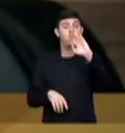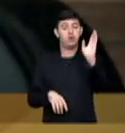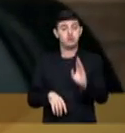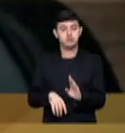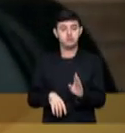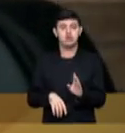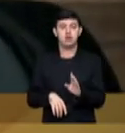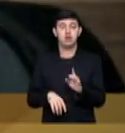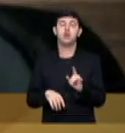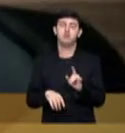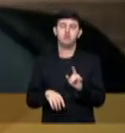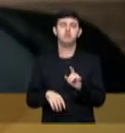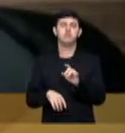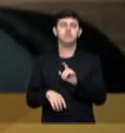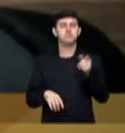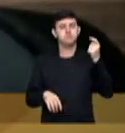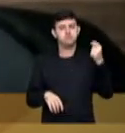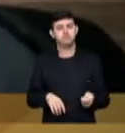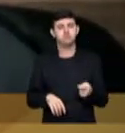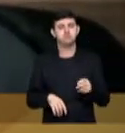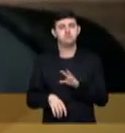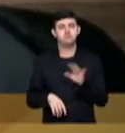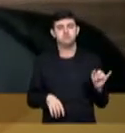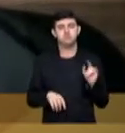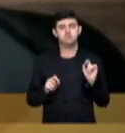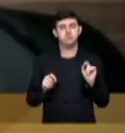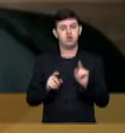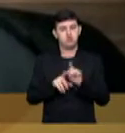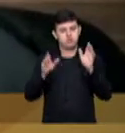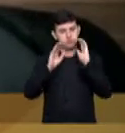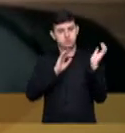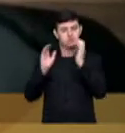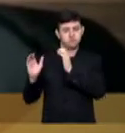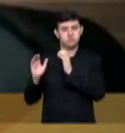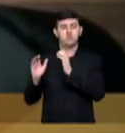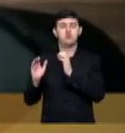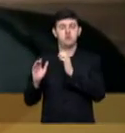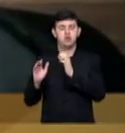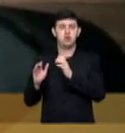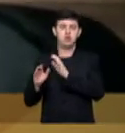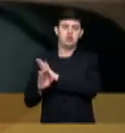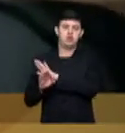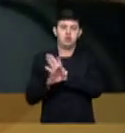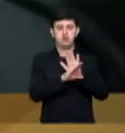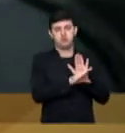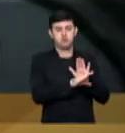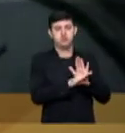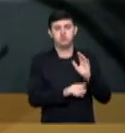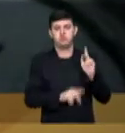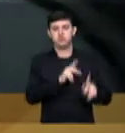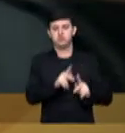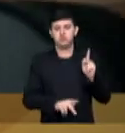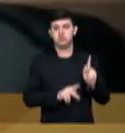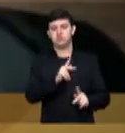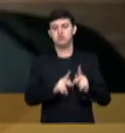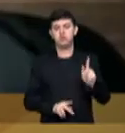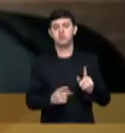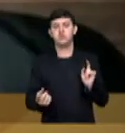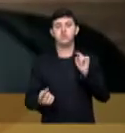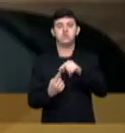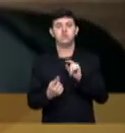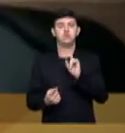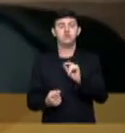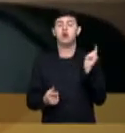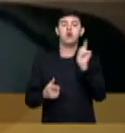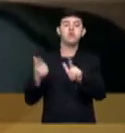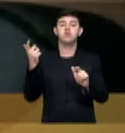amplo, obriga-se a exercê-las em proveito do bem comum, ao alcance, portanto,